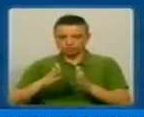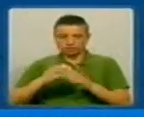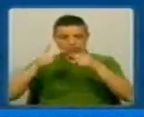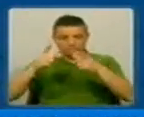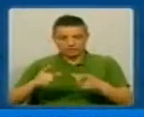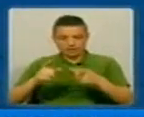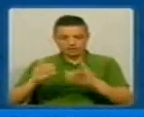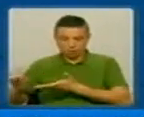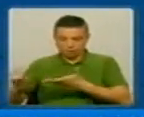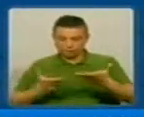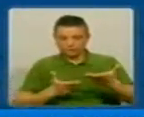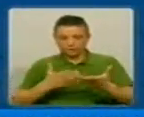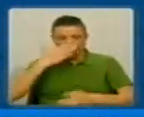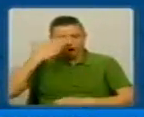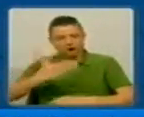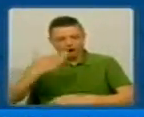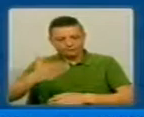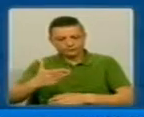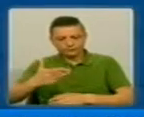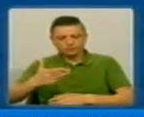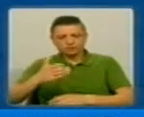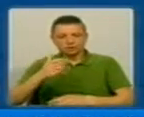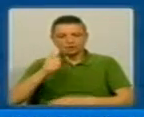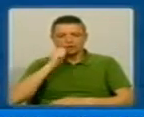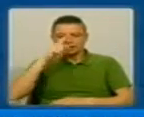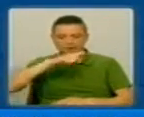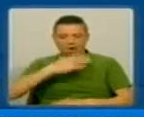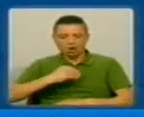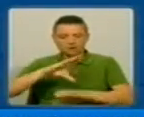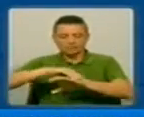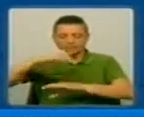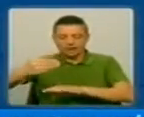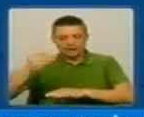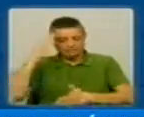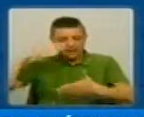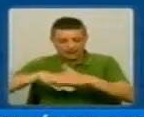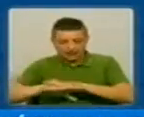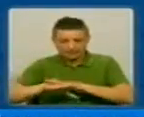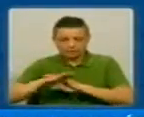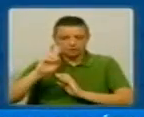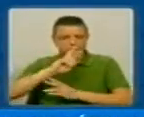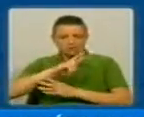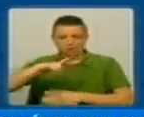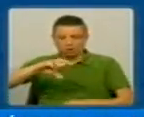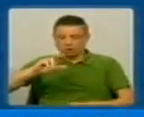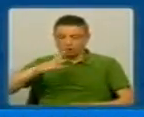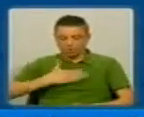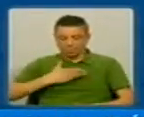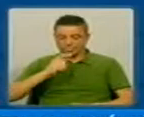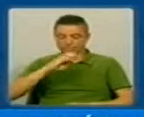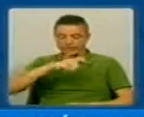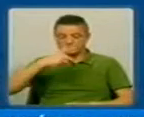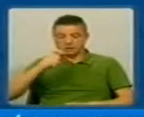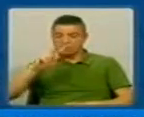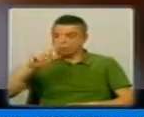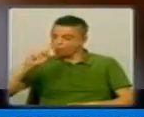fazer um convite para quem tem hábitos muito madrugadores ou quem gosta de deitar muito tarde. Quem olhar para nordeste, entre a 1 e as 2